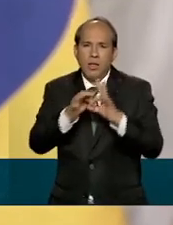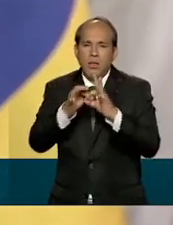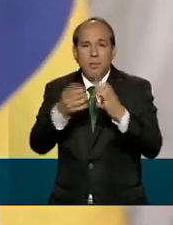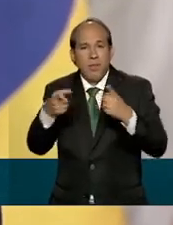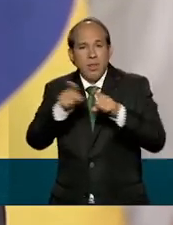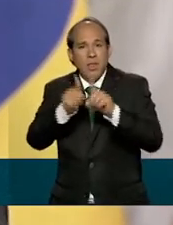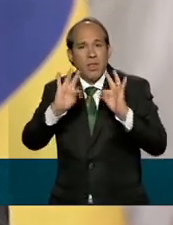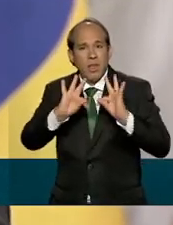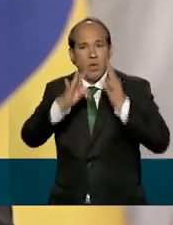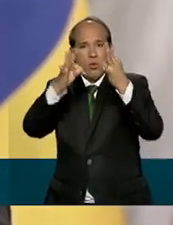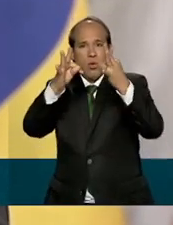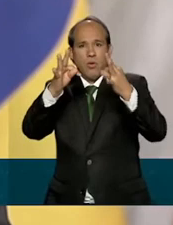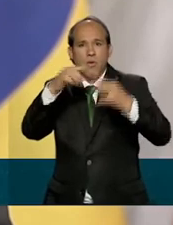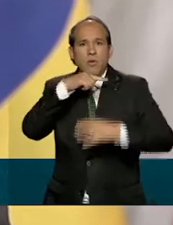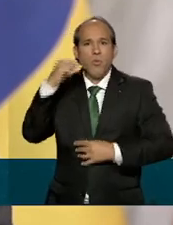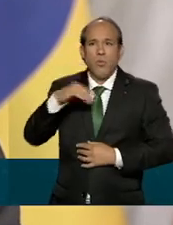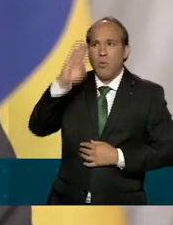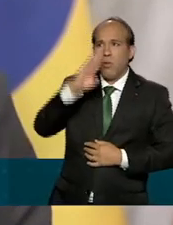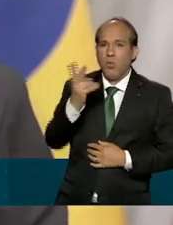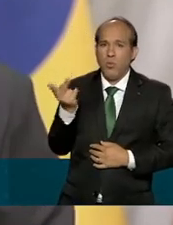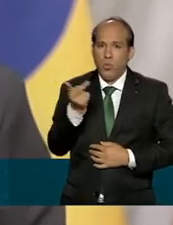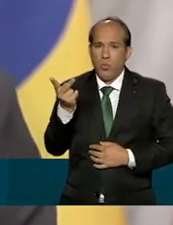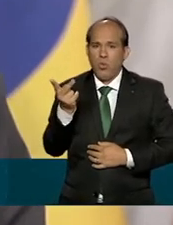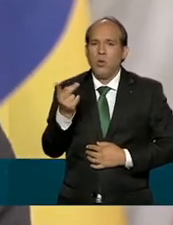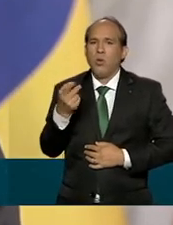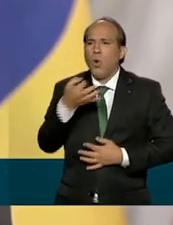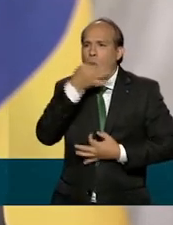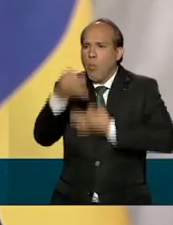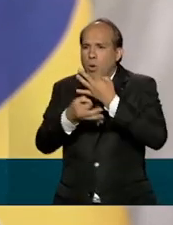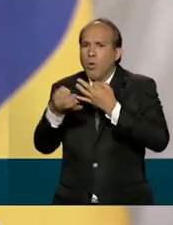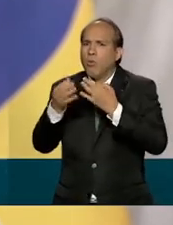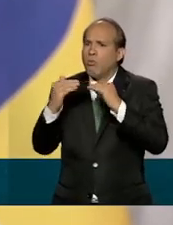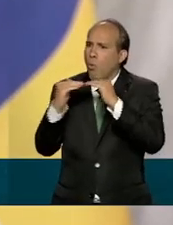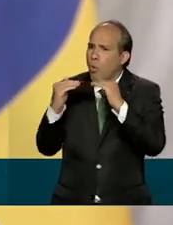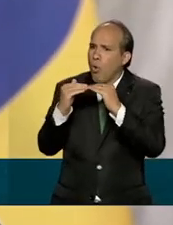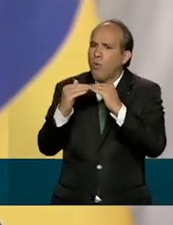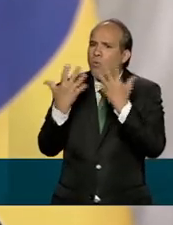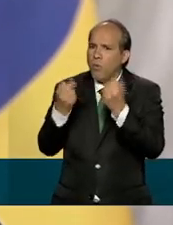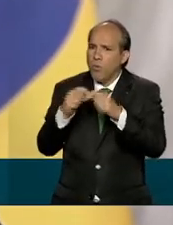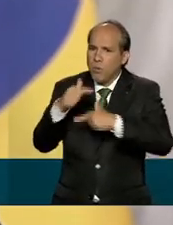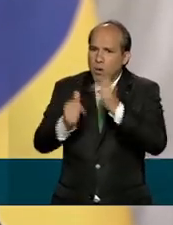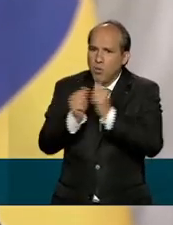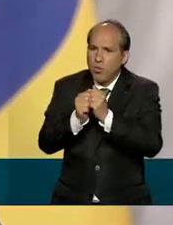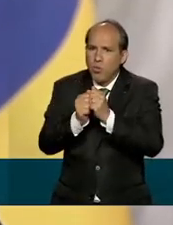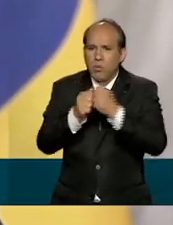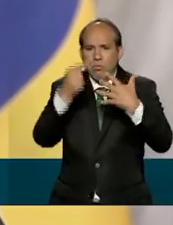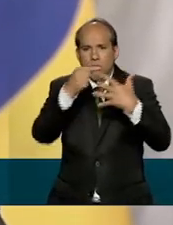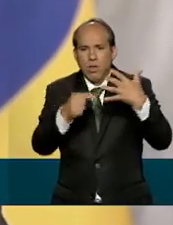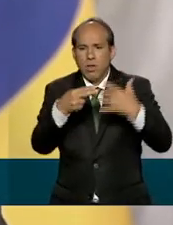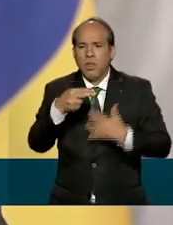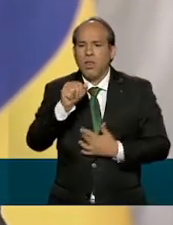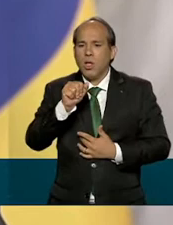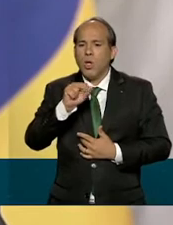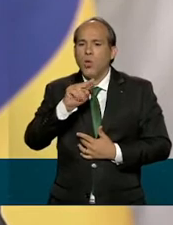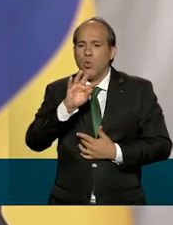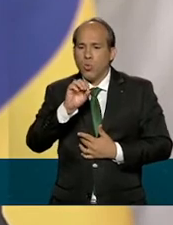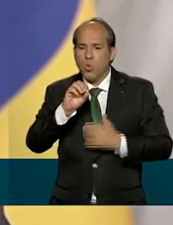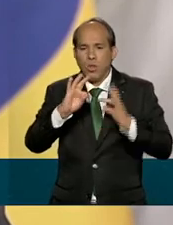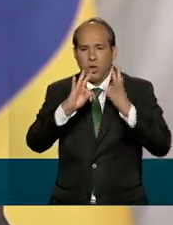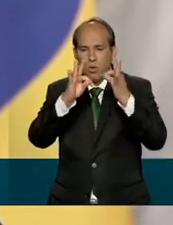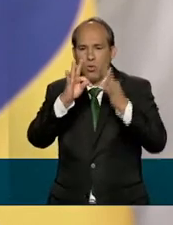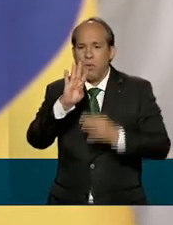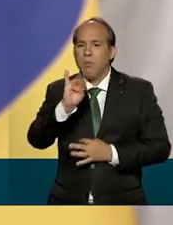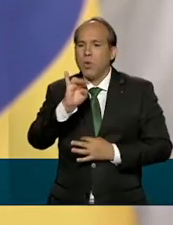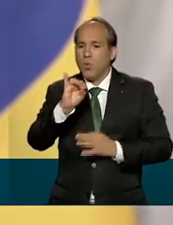Rússia. Sugeri trabalharmos juntos em áreas de ponta, como nanotecnologia,